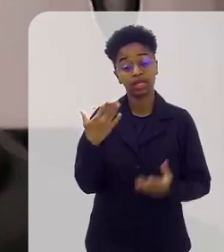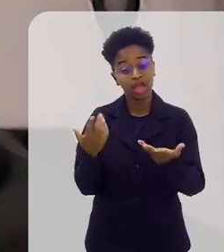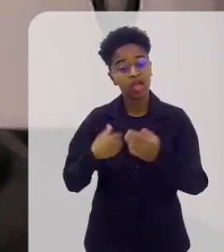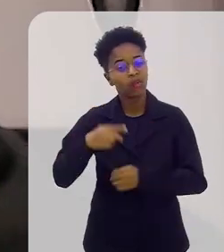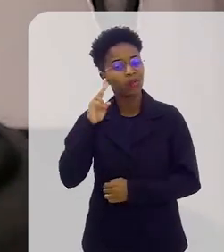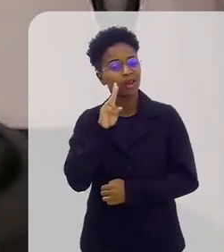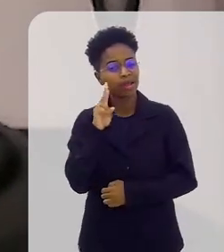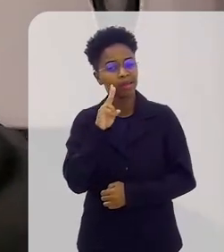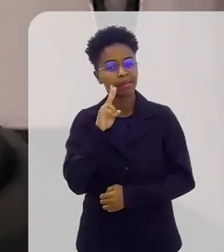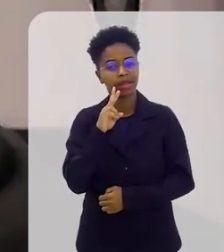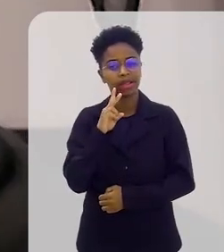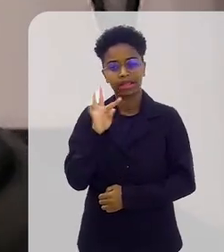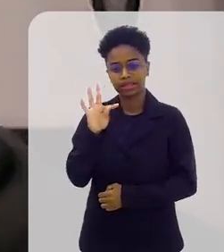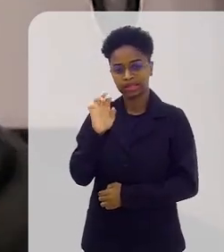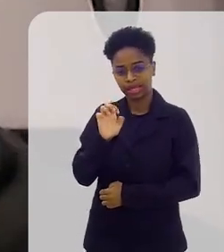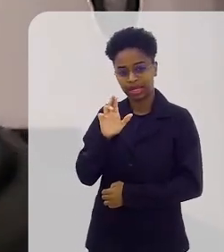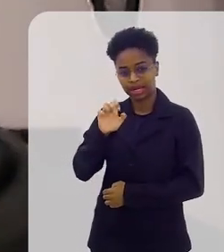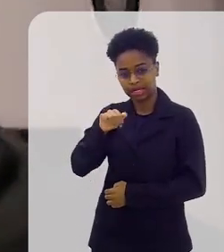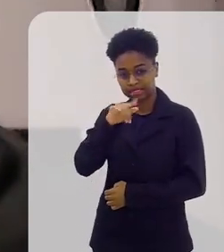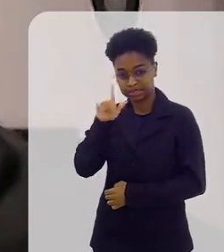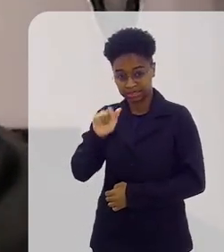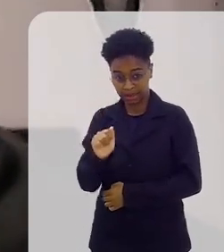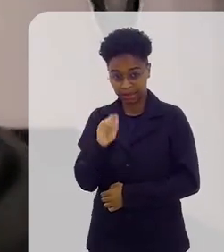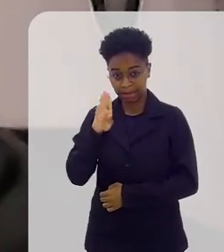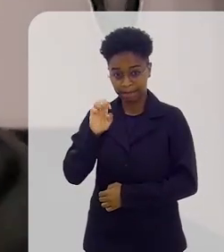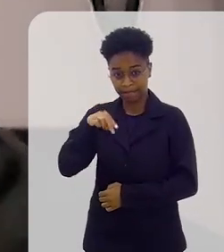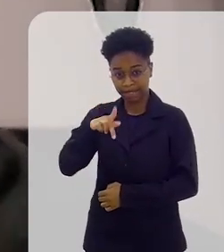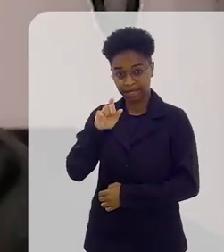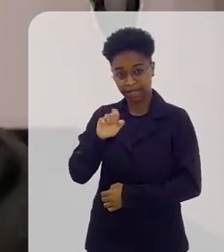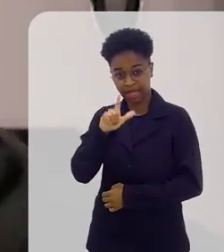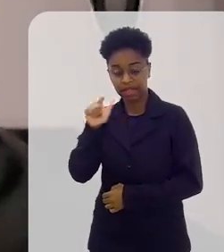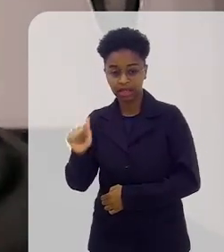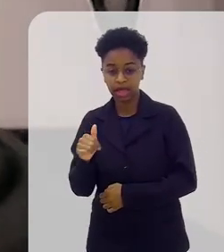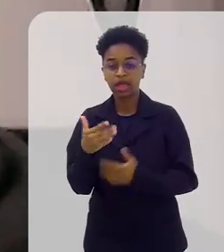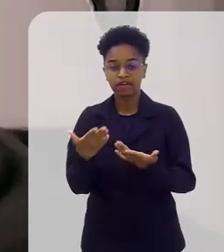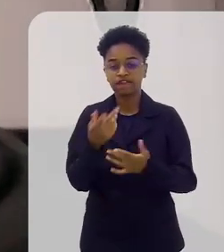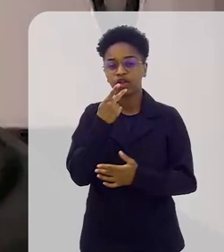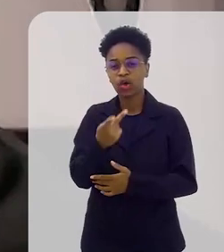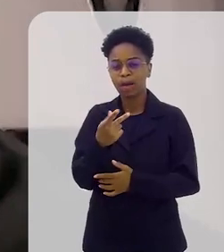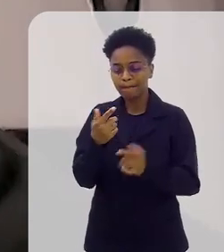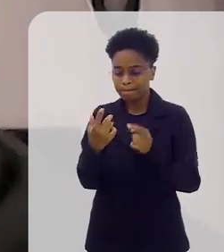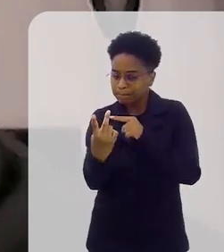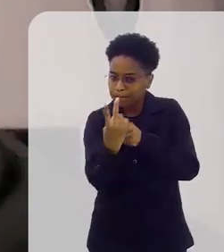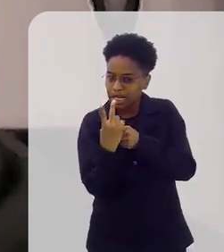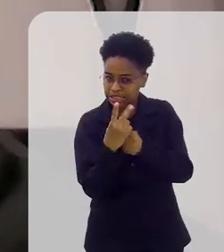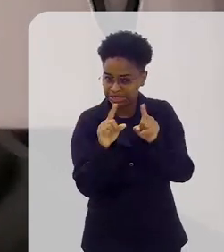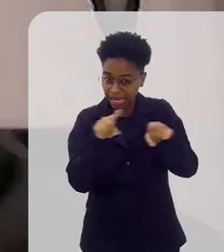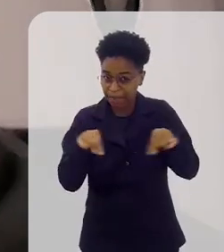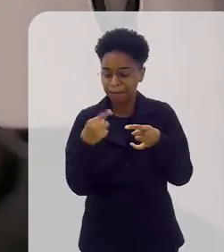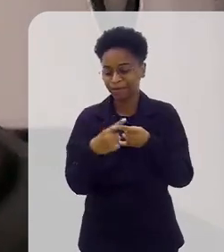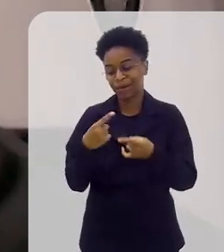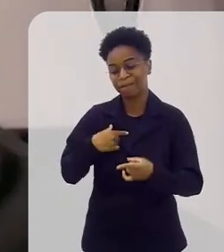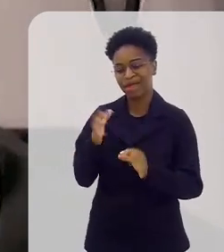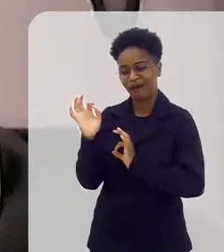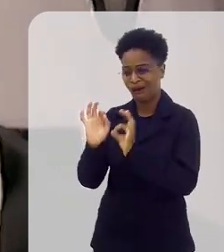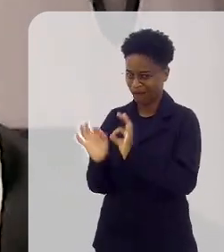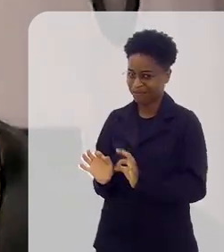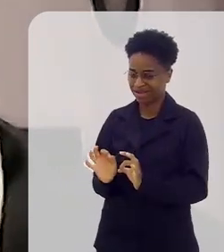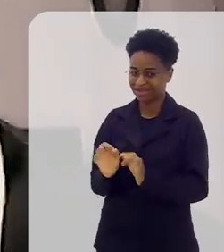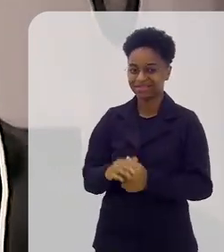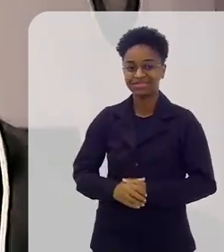importante. Eu lembro de Teresa de Benguela, isso é um fato interessante, que ele pediu a minha sala emprestada, me empresta a sua sala, que a minha sala era mais